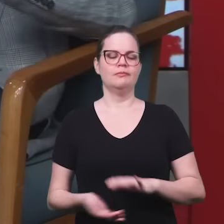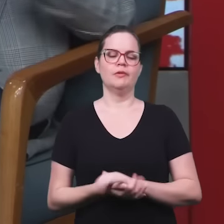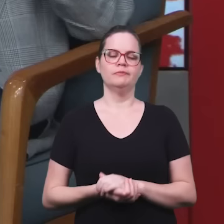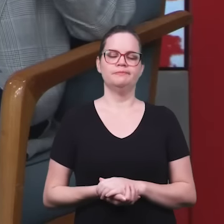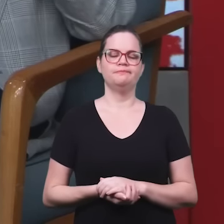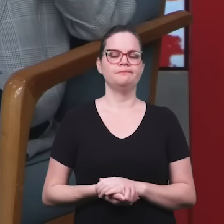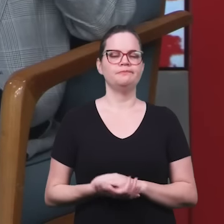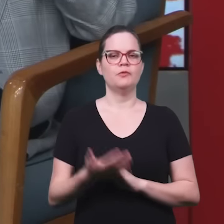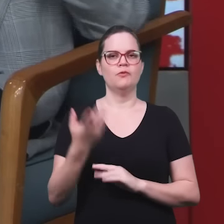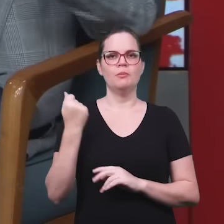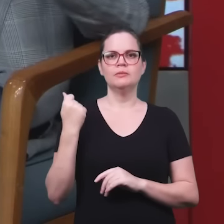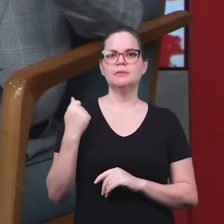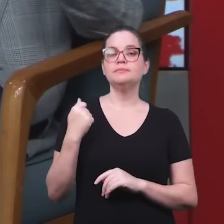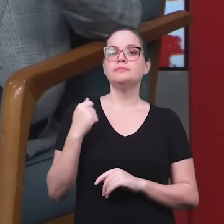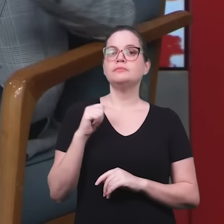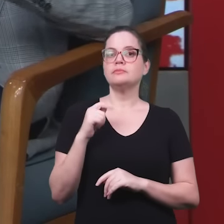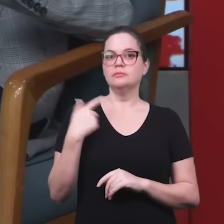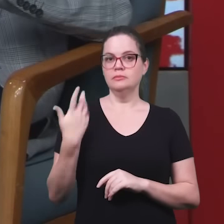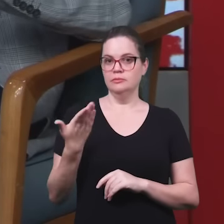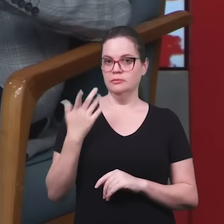Ainda nesse